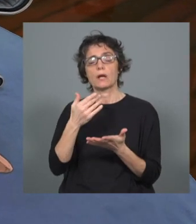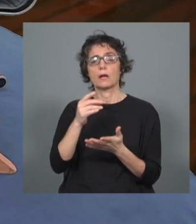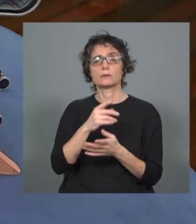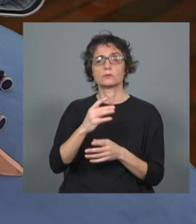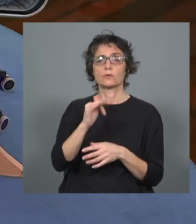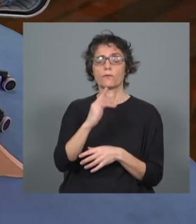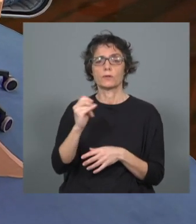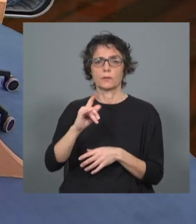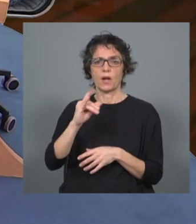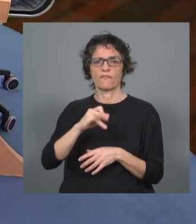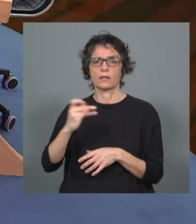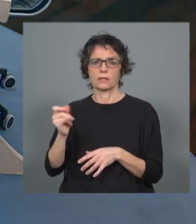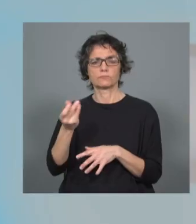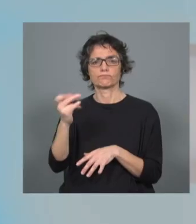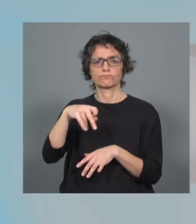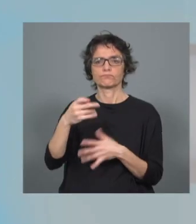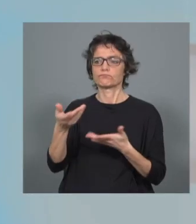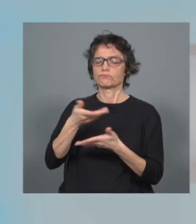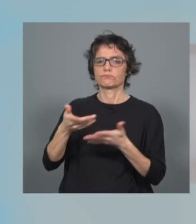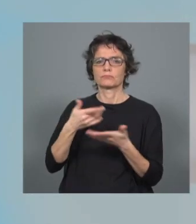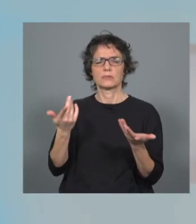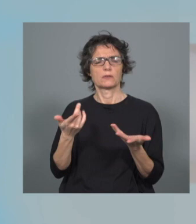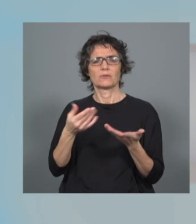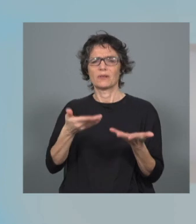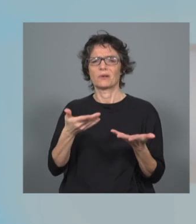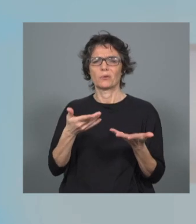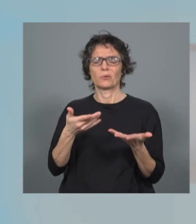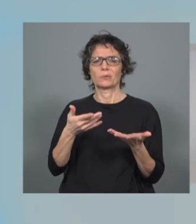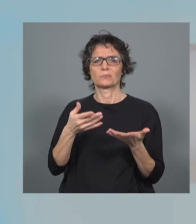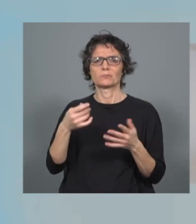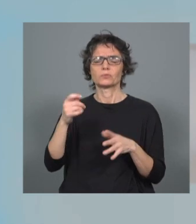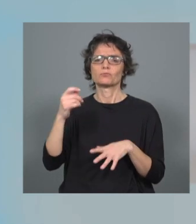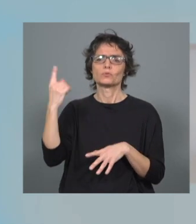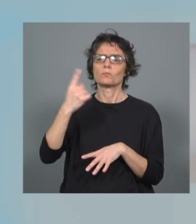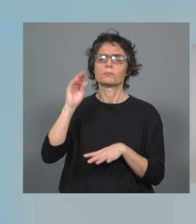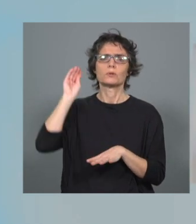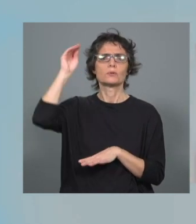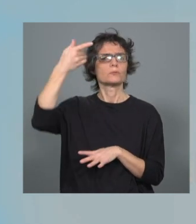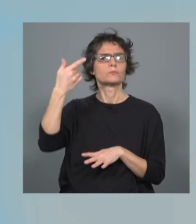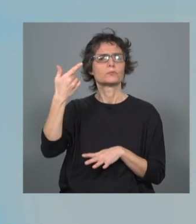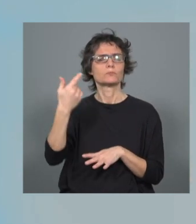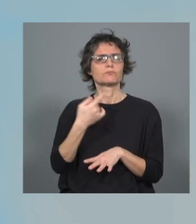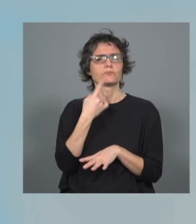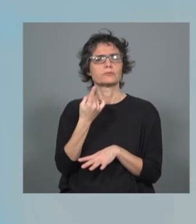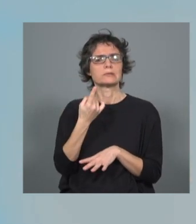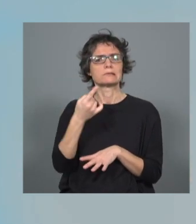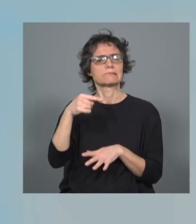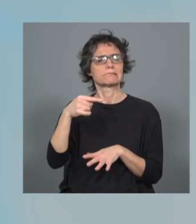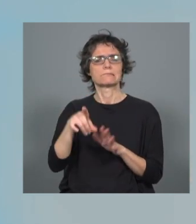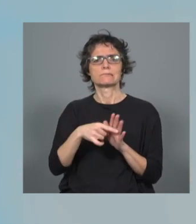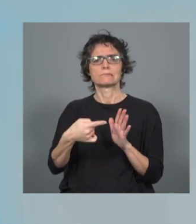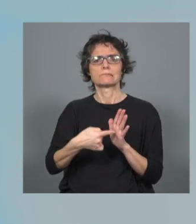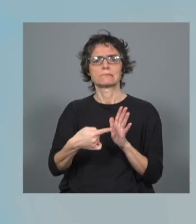Que passos se vão seguir a este veto do Presidente da República? A inconstitucionalidade é algo assim tão simples de